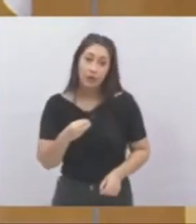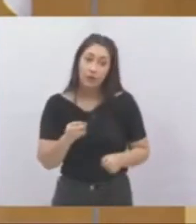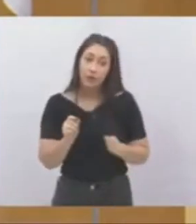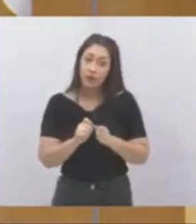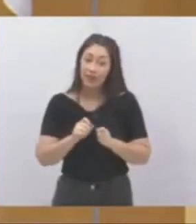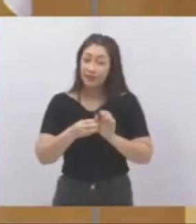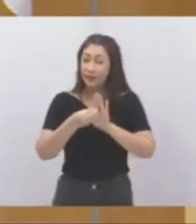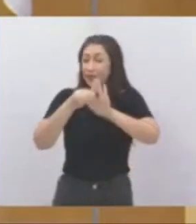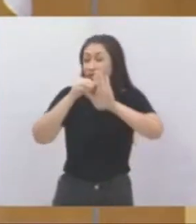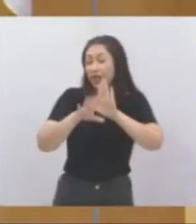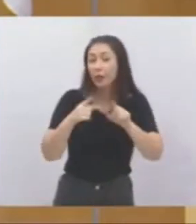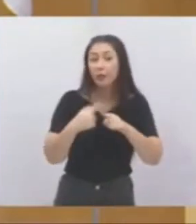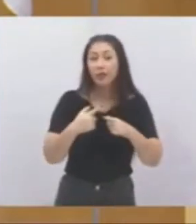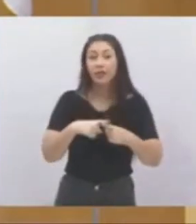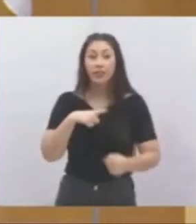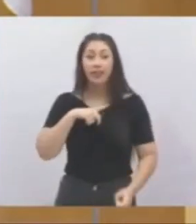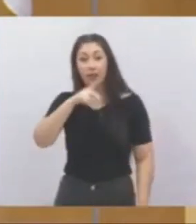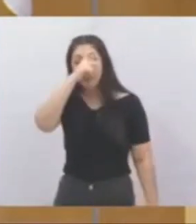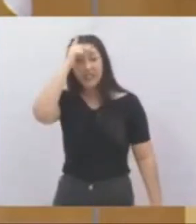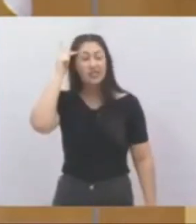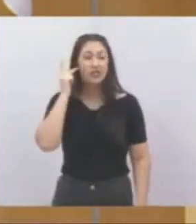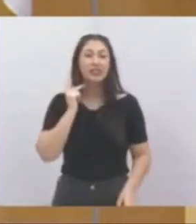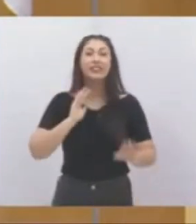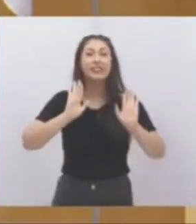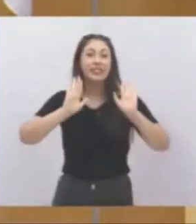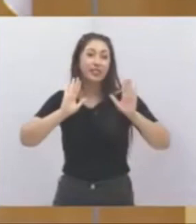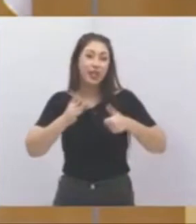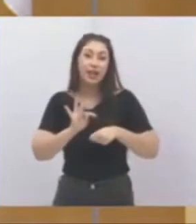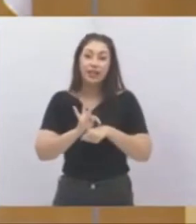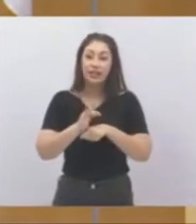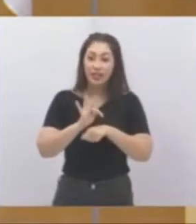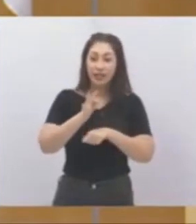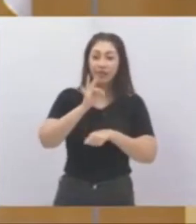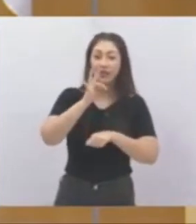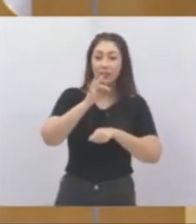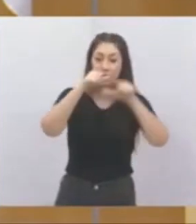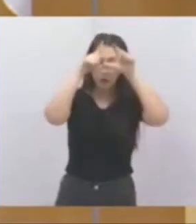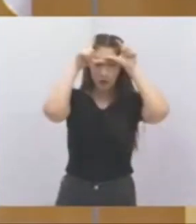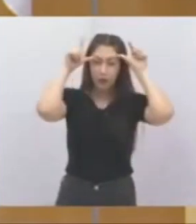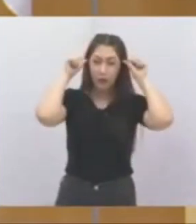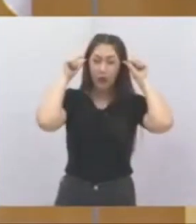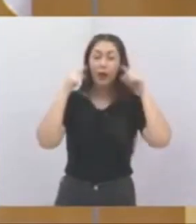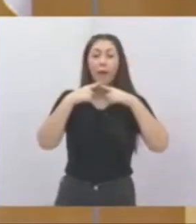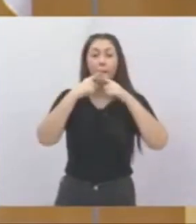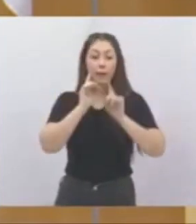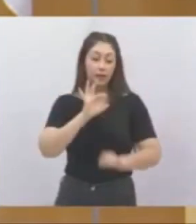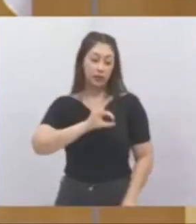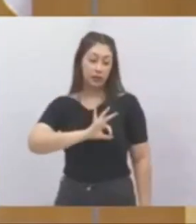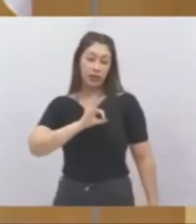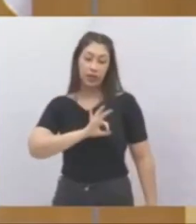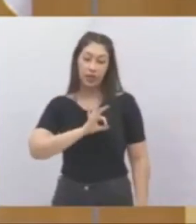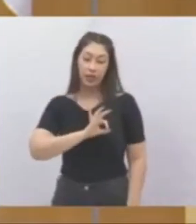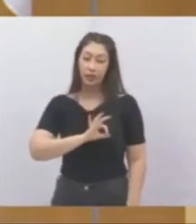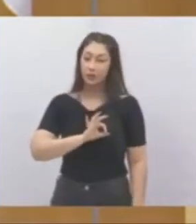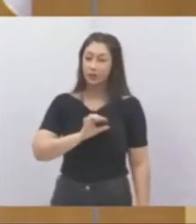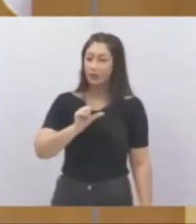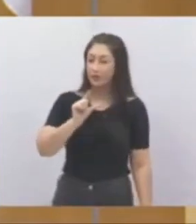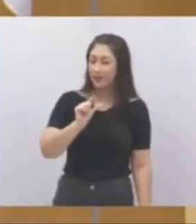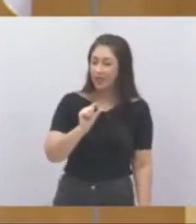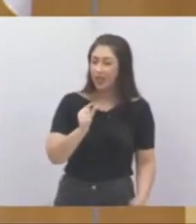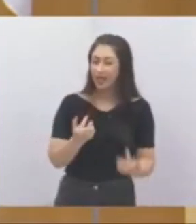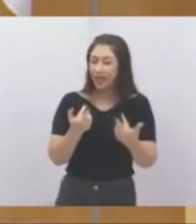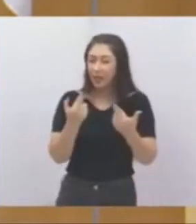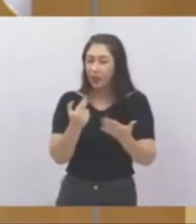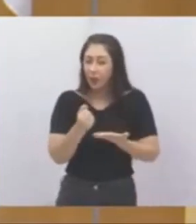muita gente, Dude, que já é técnico, mas continua recebendo o salário de auxiliar